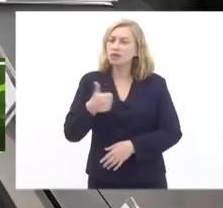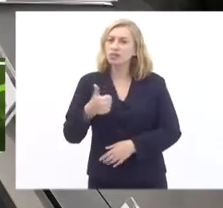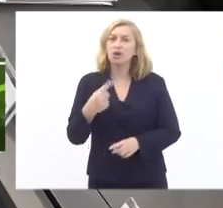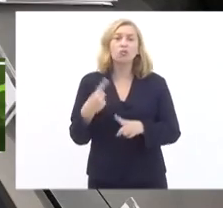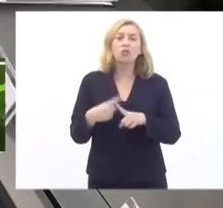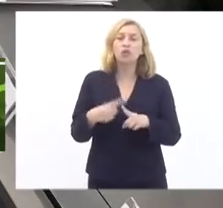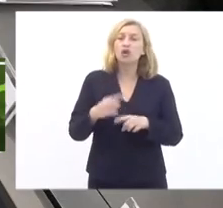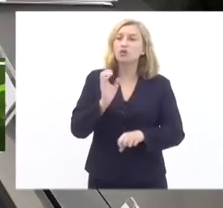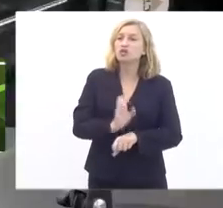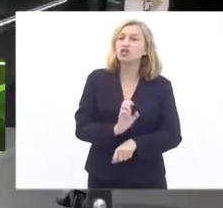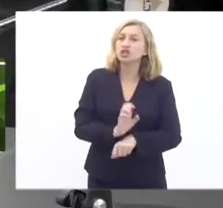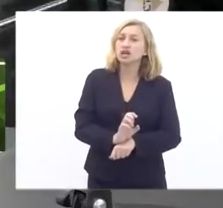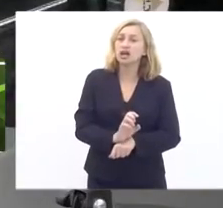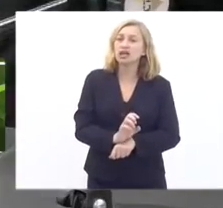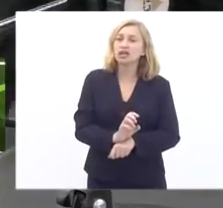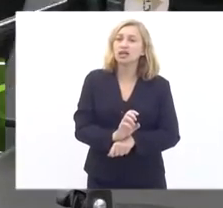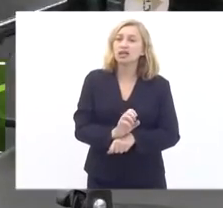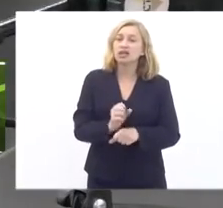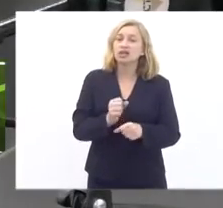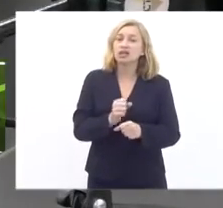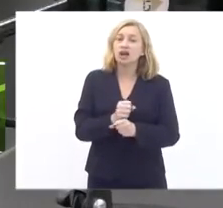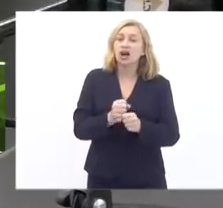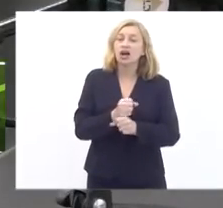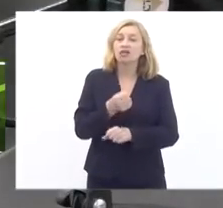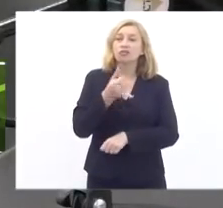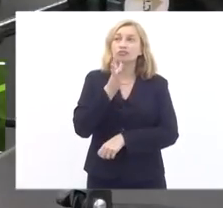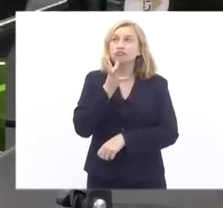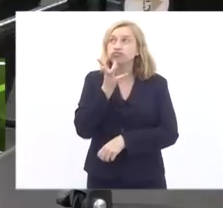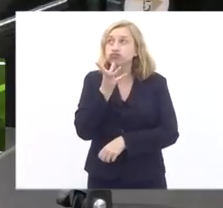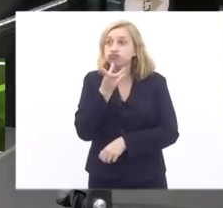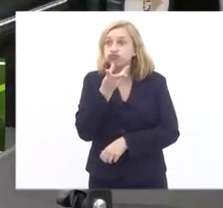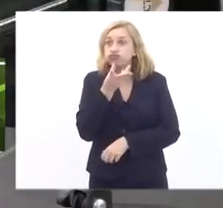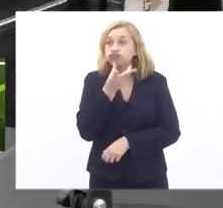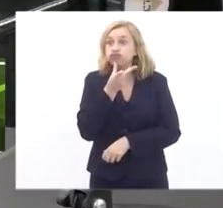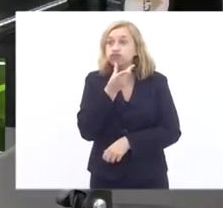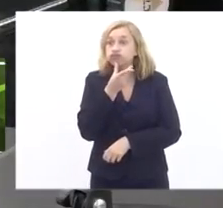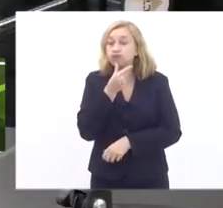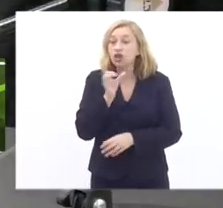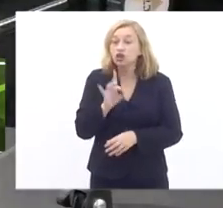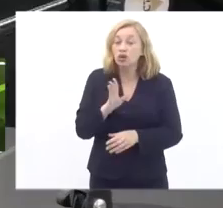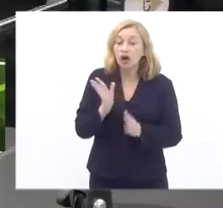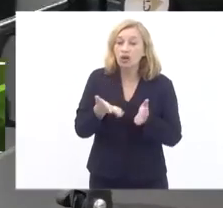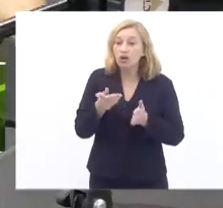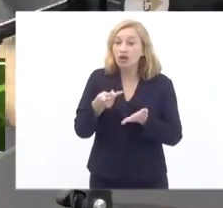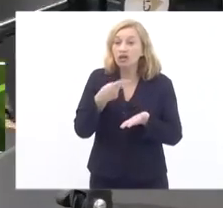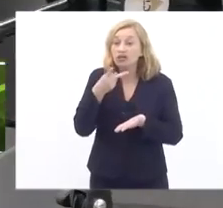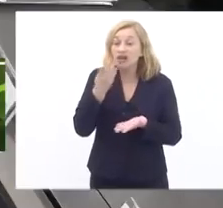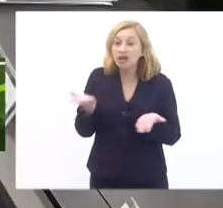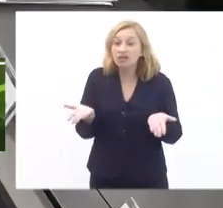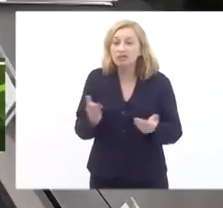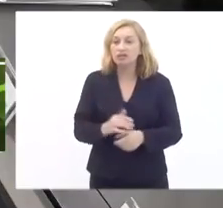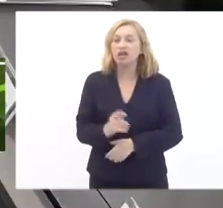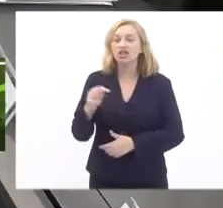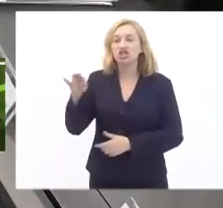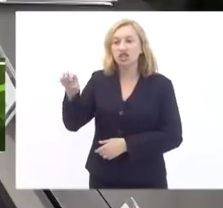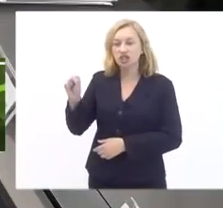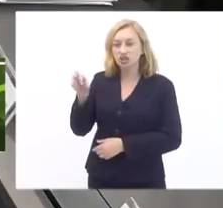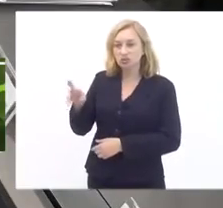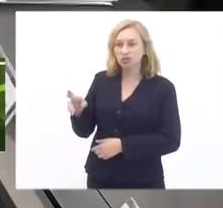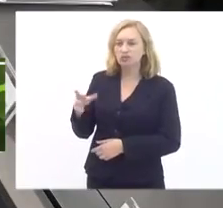que que o Estado, tanto tempo, está em mora? Ele só começou a colocar isso na mesa agora. Felipe, a Getransp, por favor,